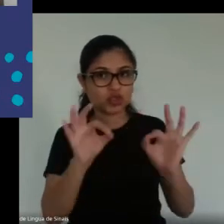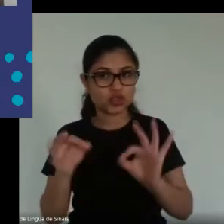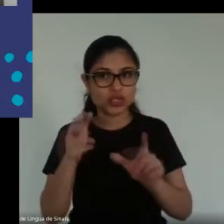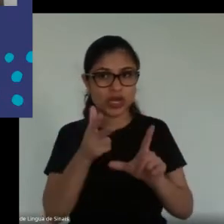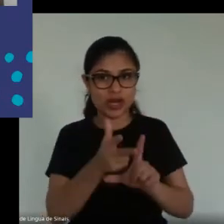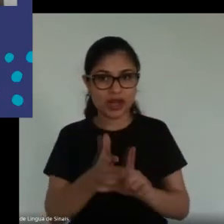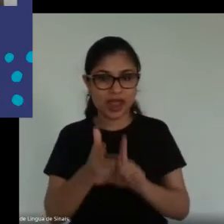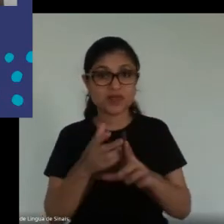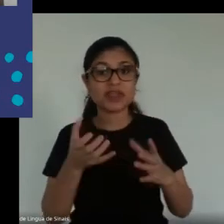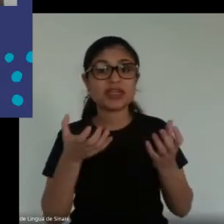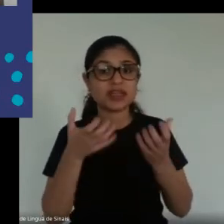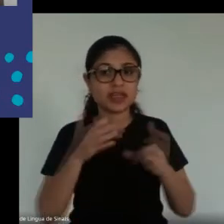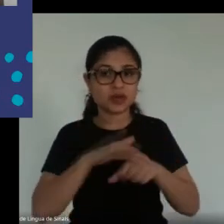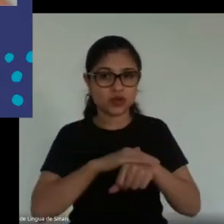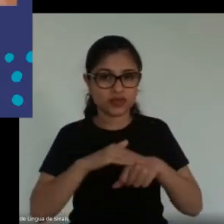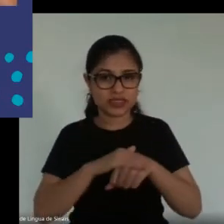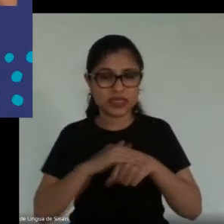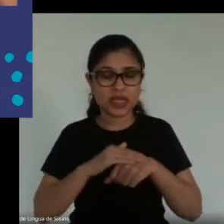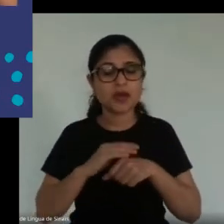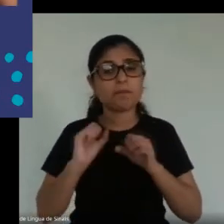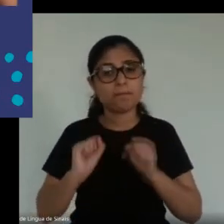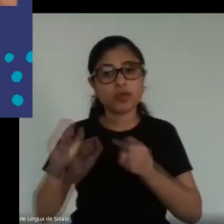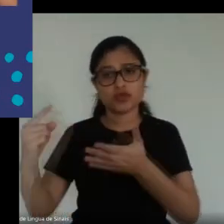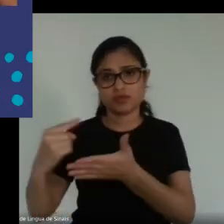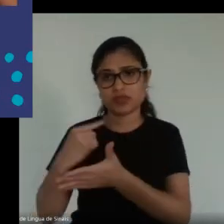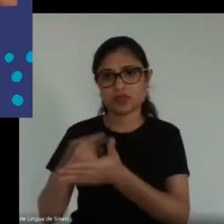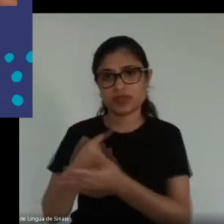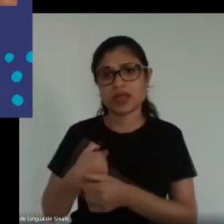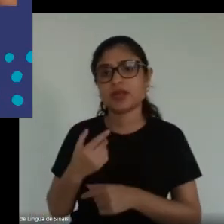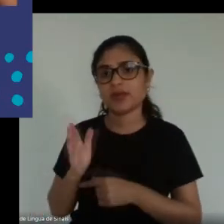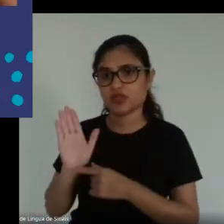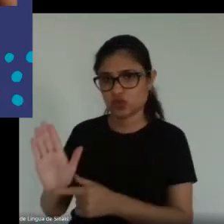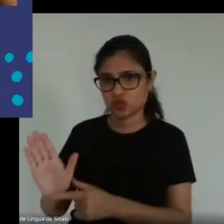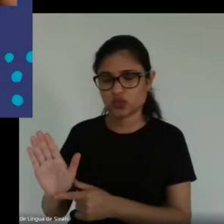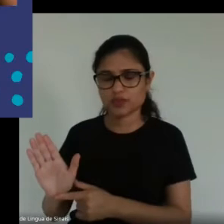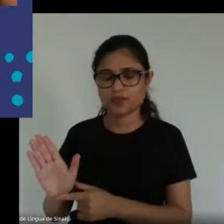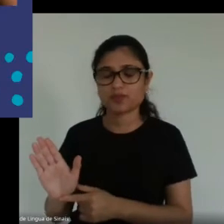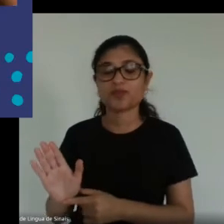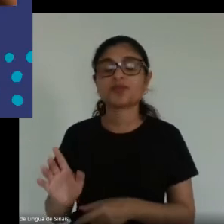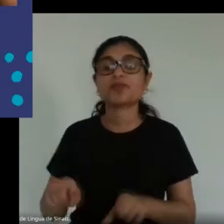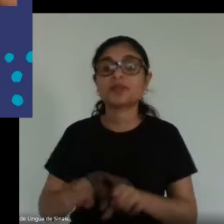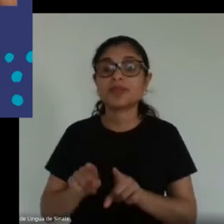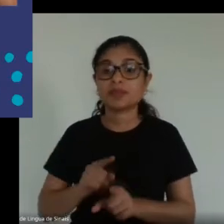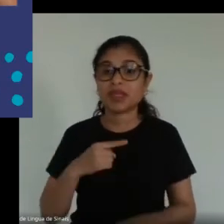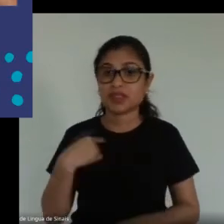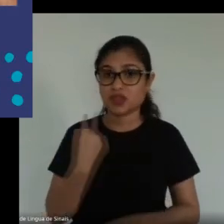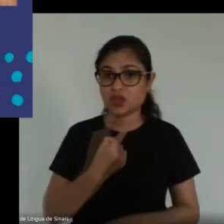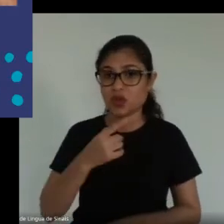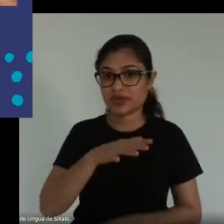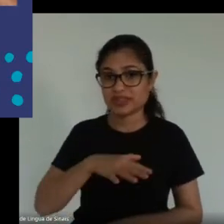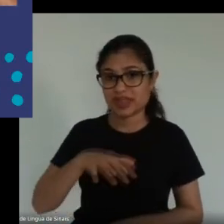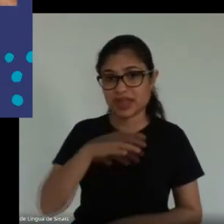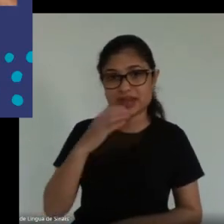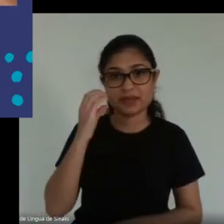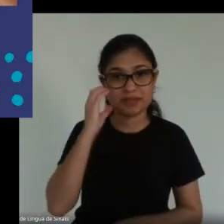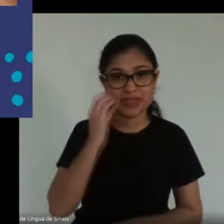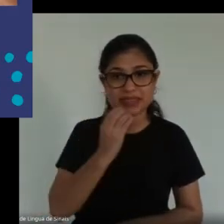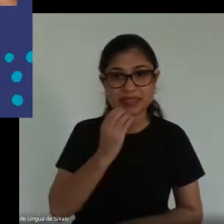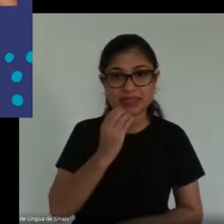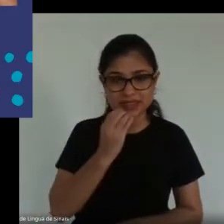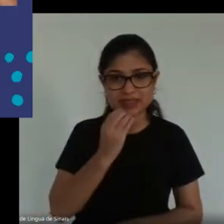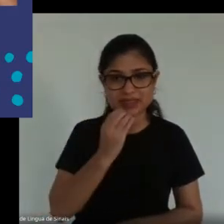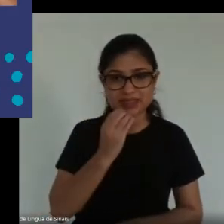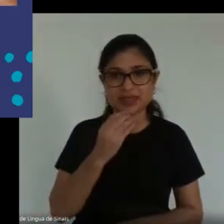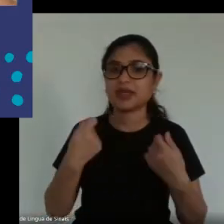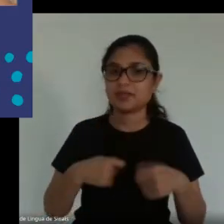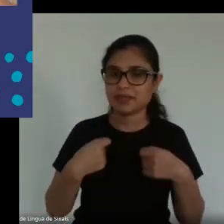conversando. Então, manda perguntas, eu ajudo. E outra coisa, nós do campo marxista